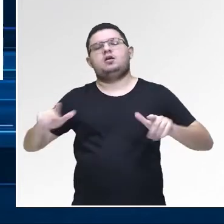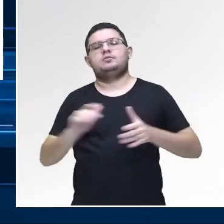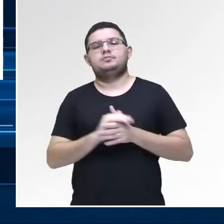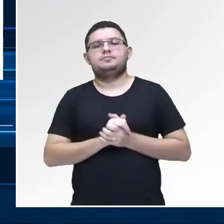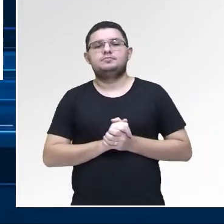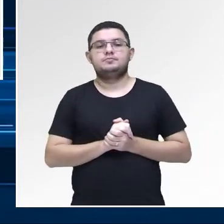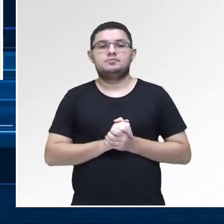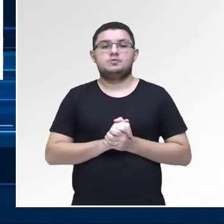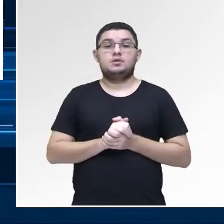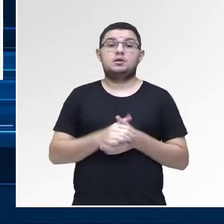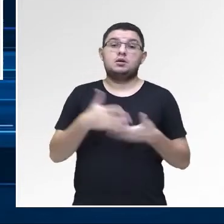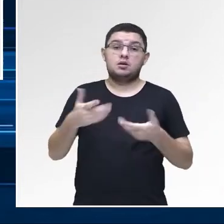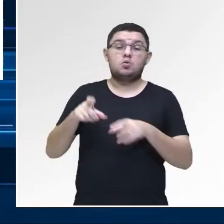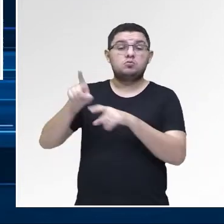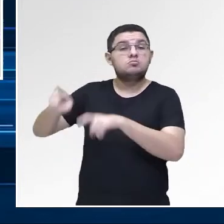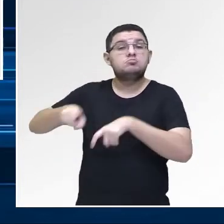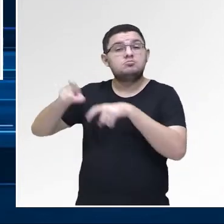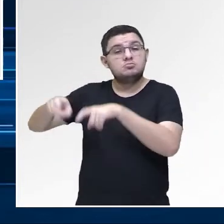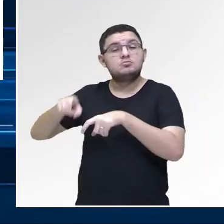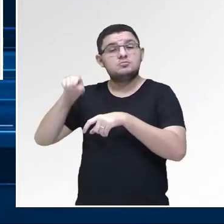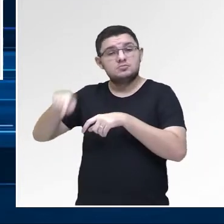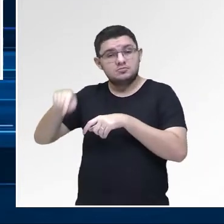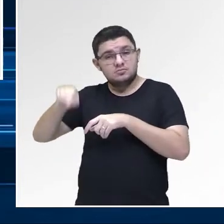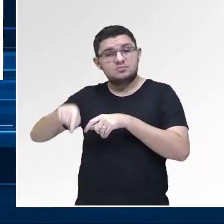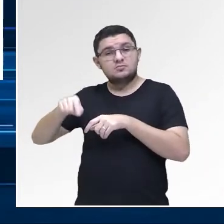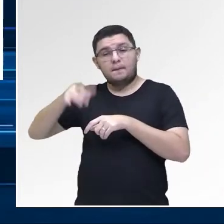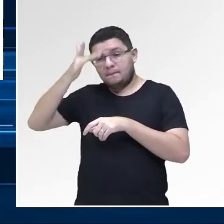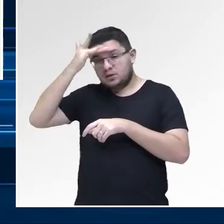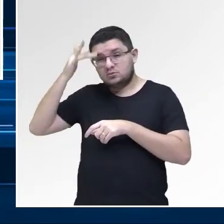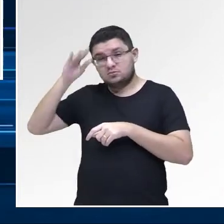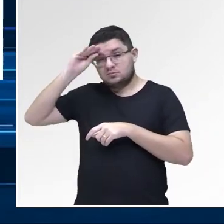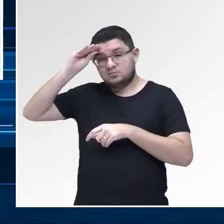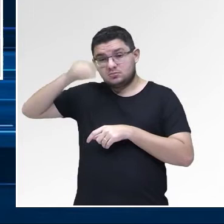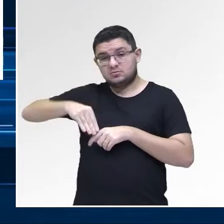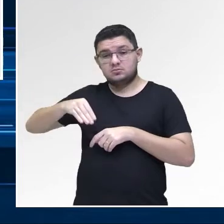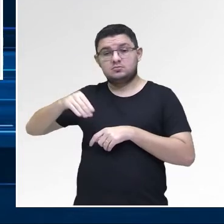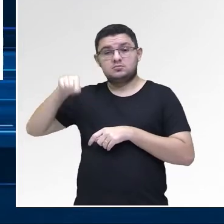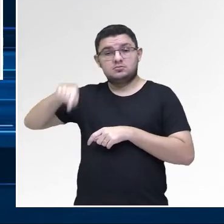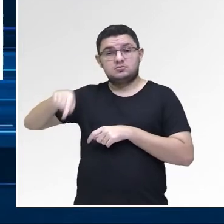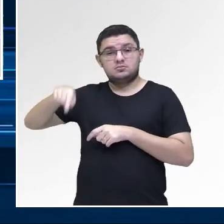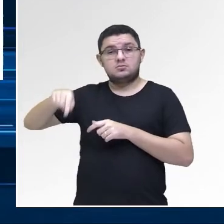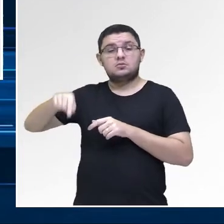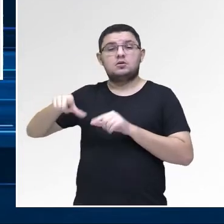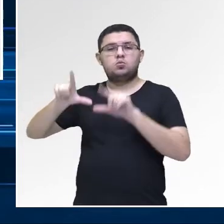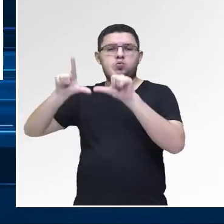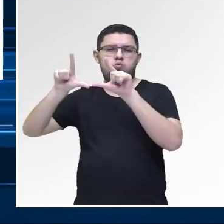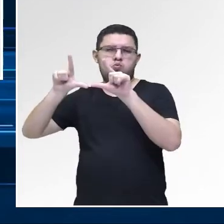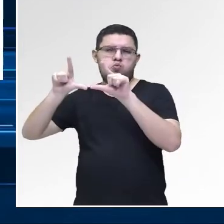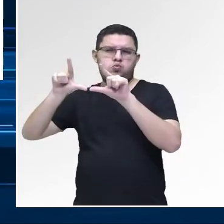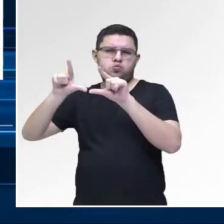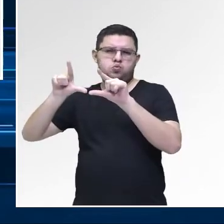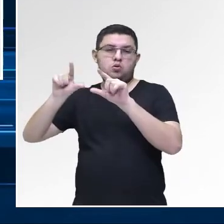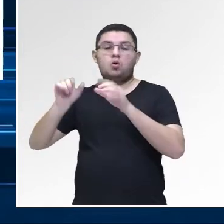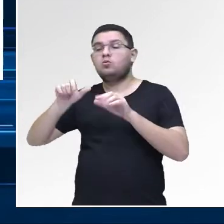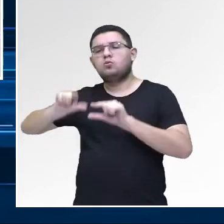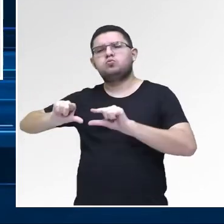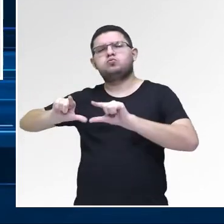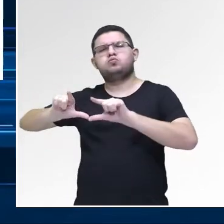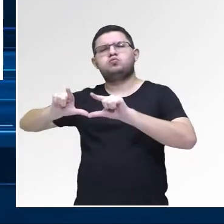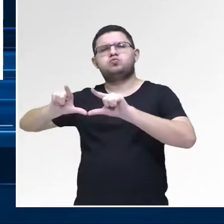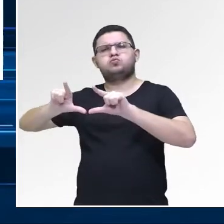o êxodo rural, então, né, no Brasil, começou a diminuir a partir de